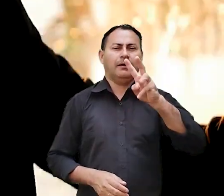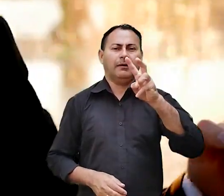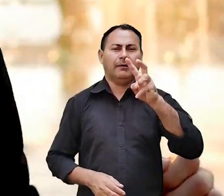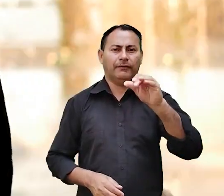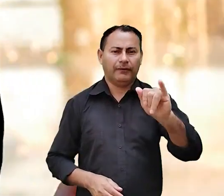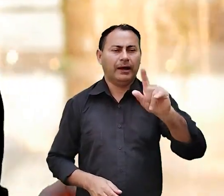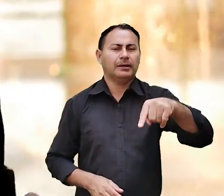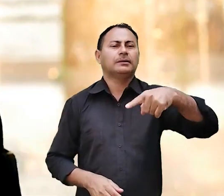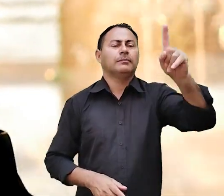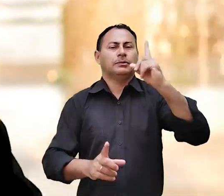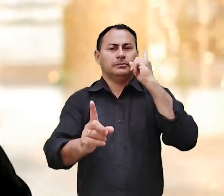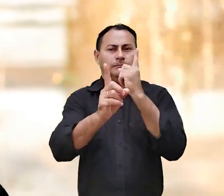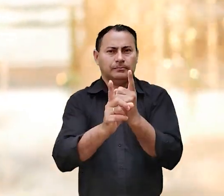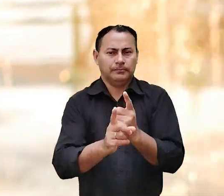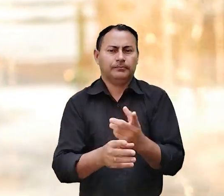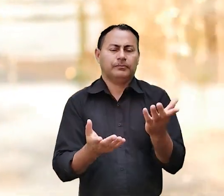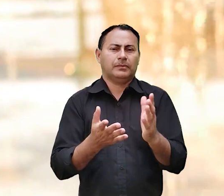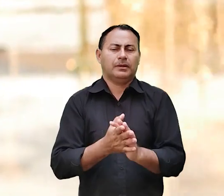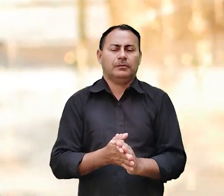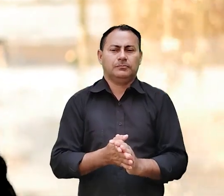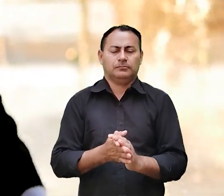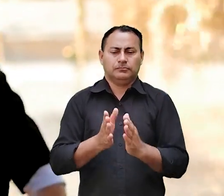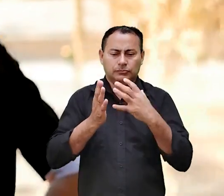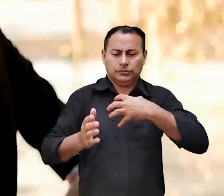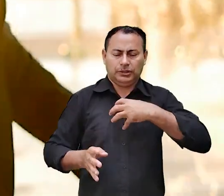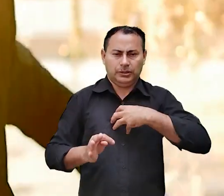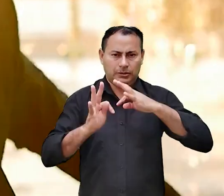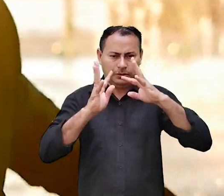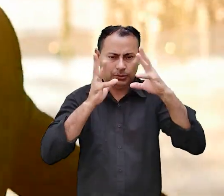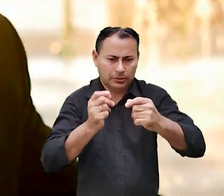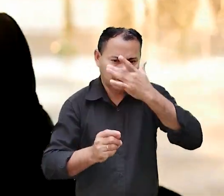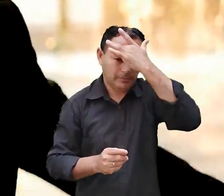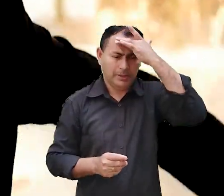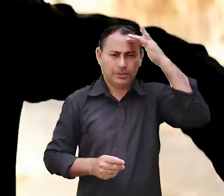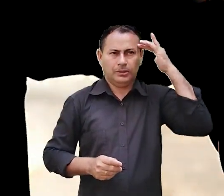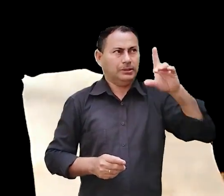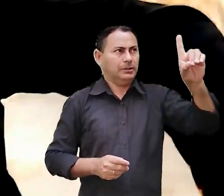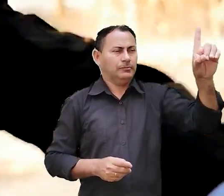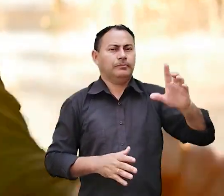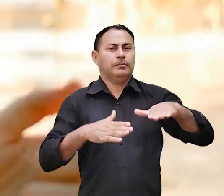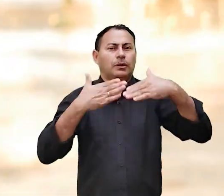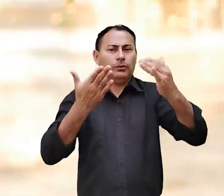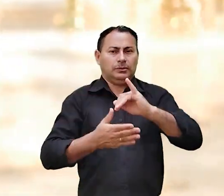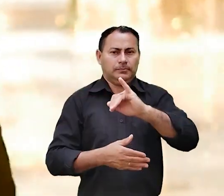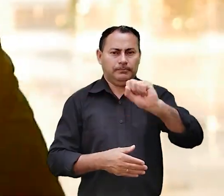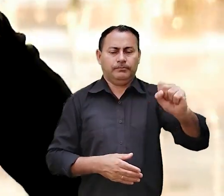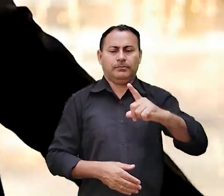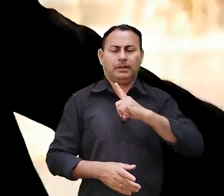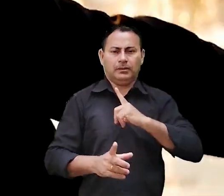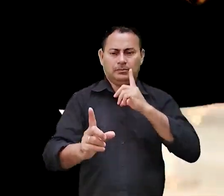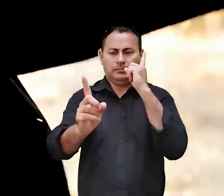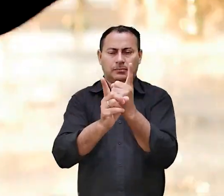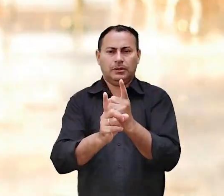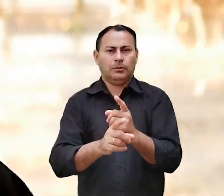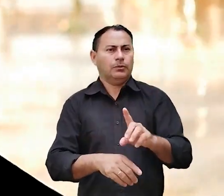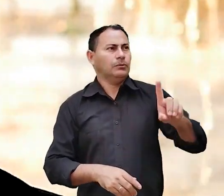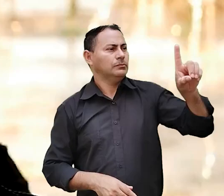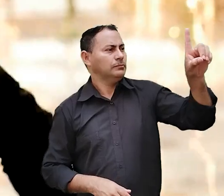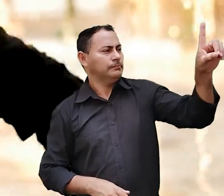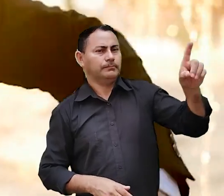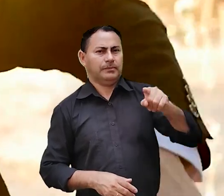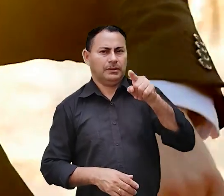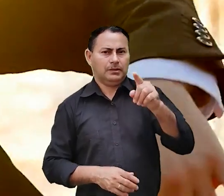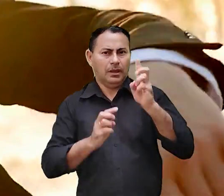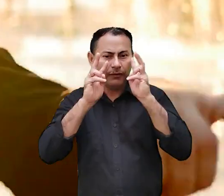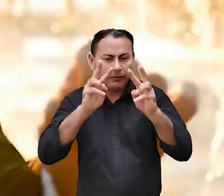vá mas depois do encontro esse é um padrão para todos os homens e Deus quando Isaías tem o encontro com